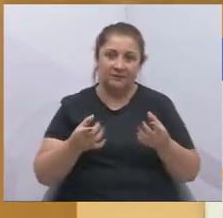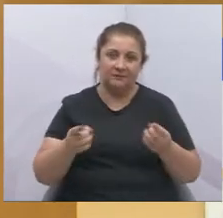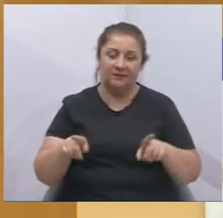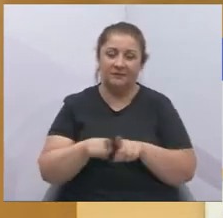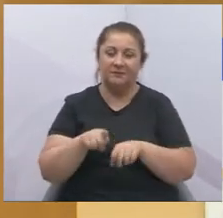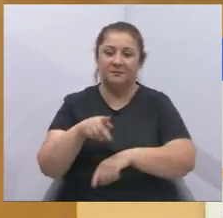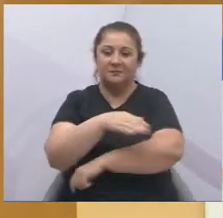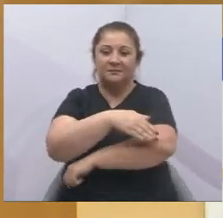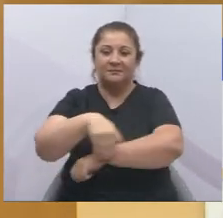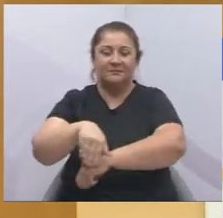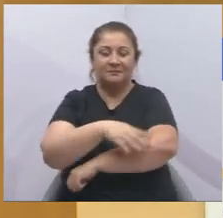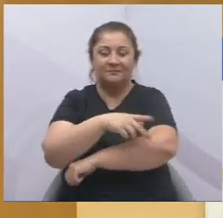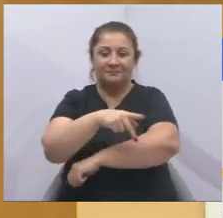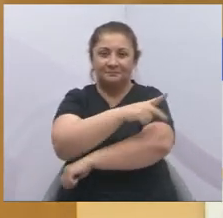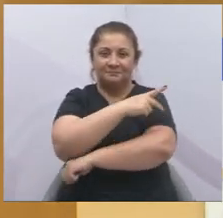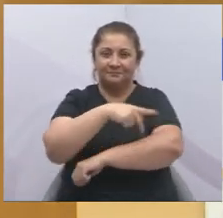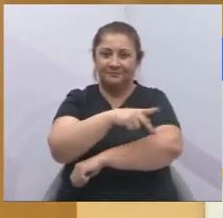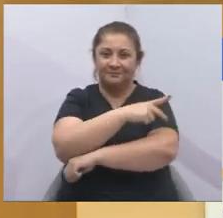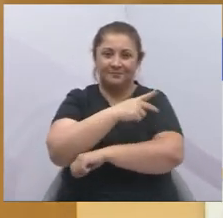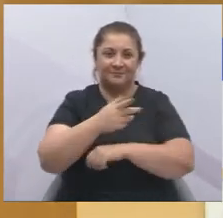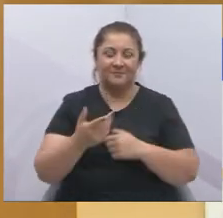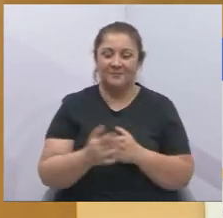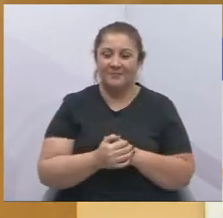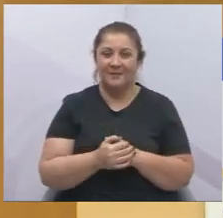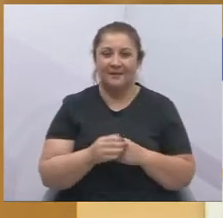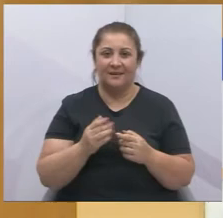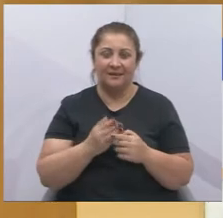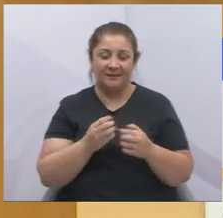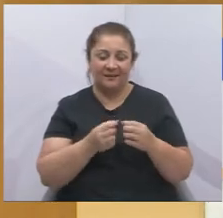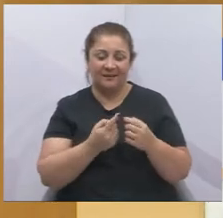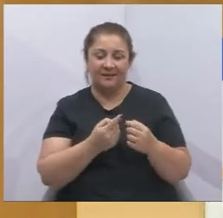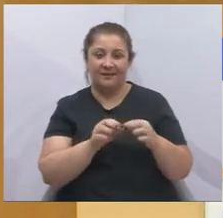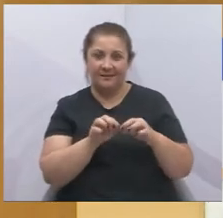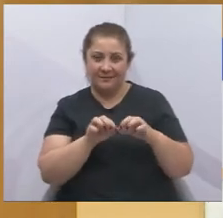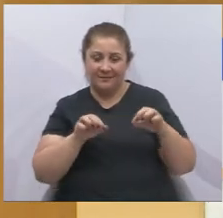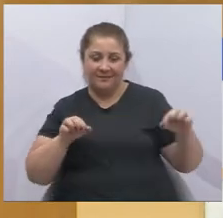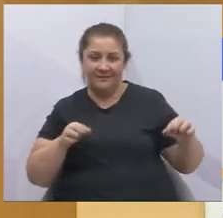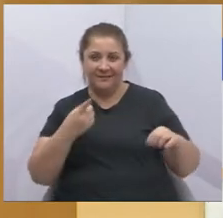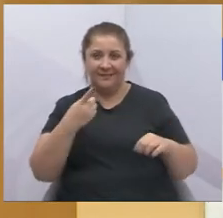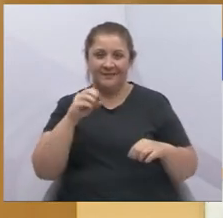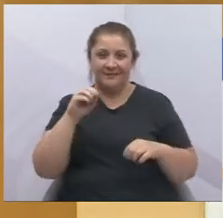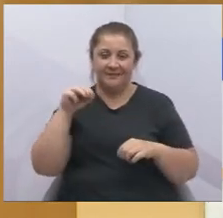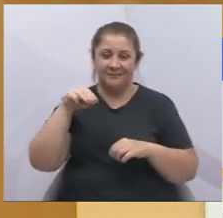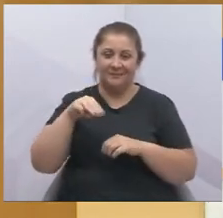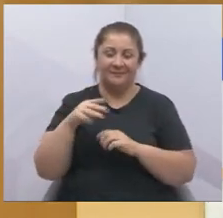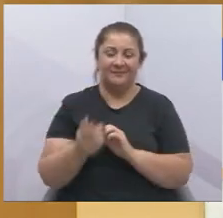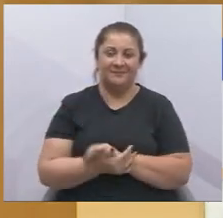públicas, praças e calçadas, localizado até 100 metros do estabelecimento.